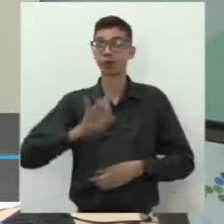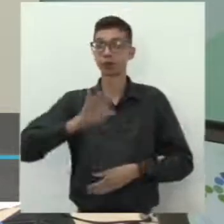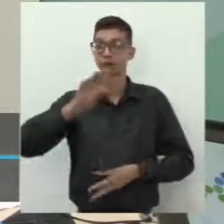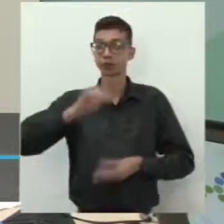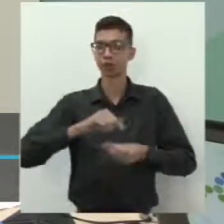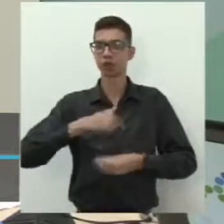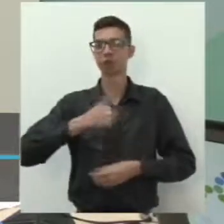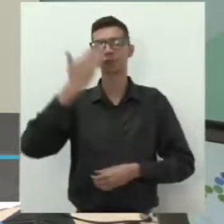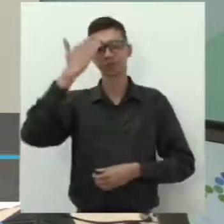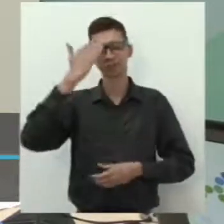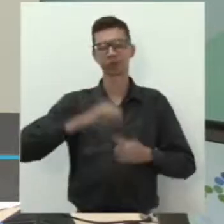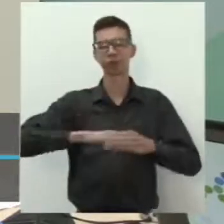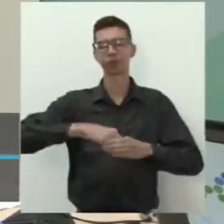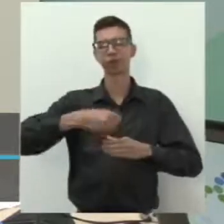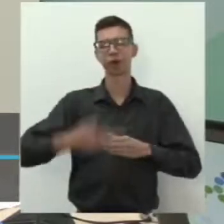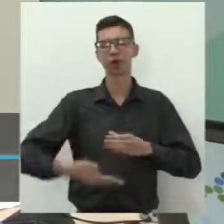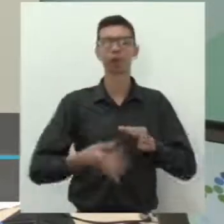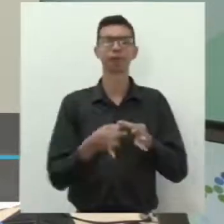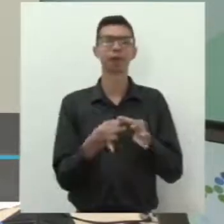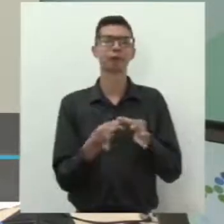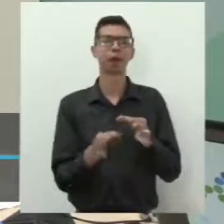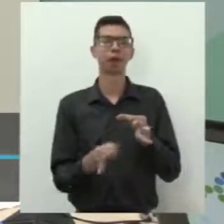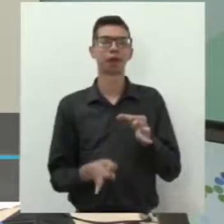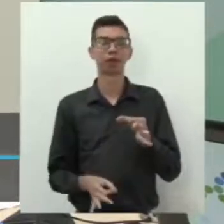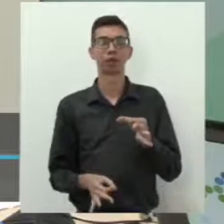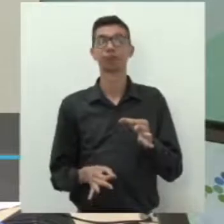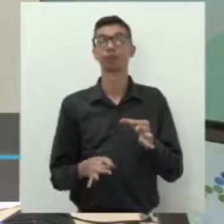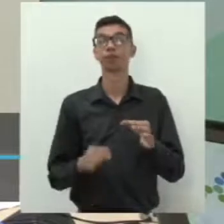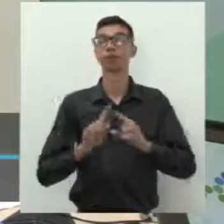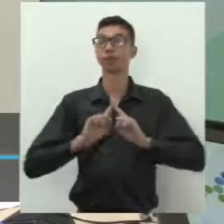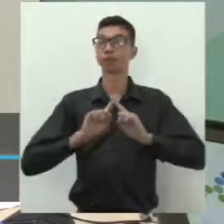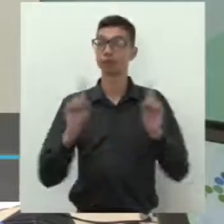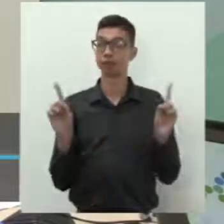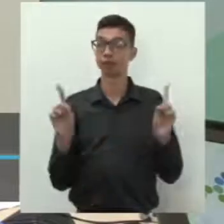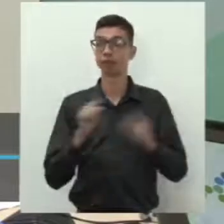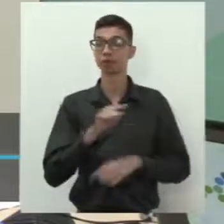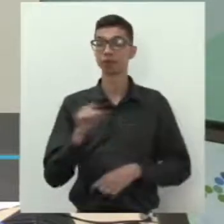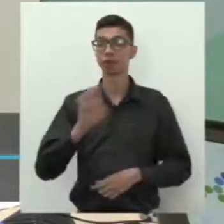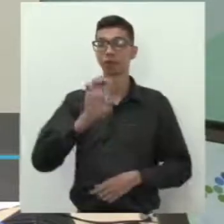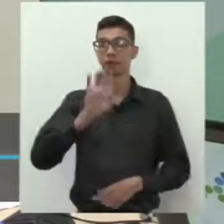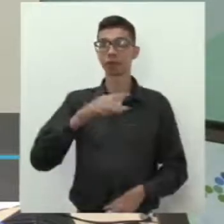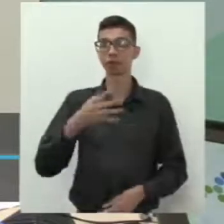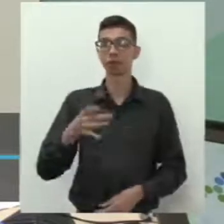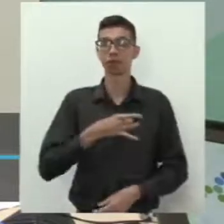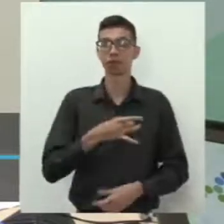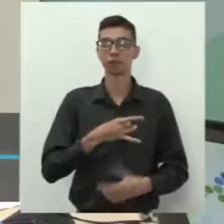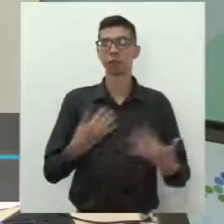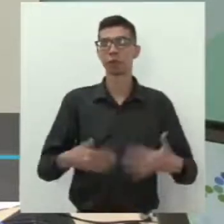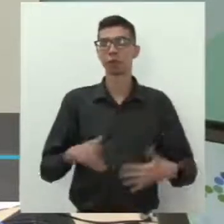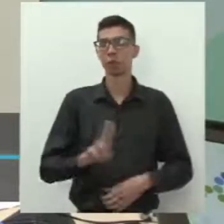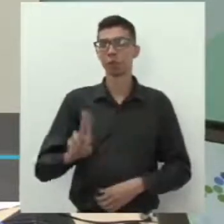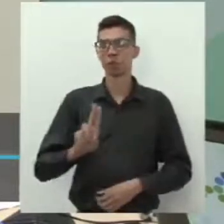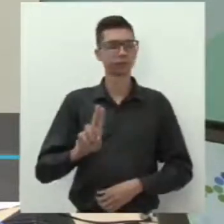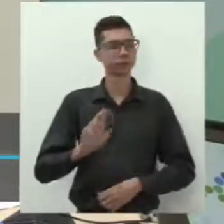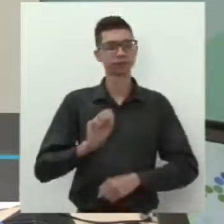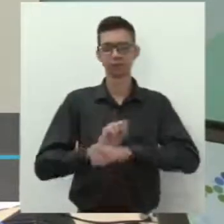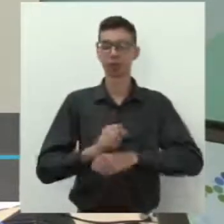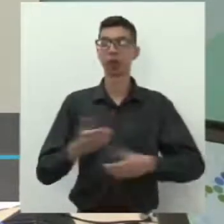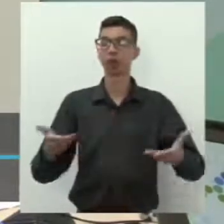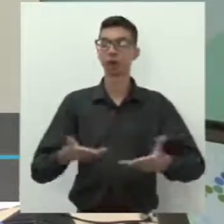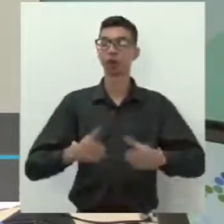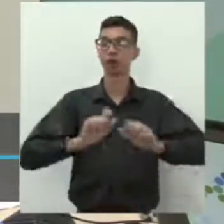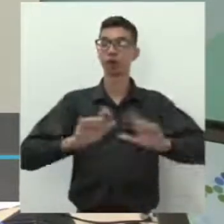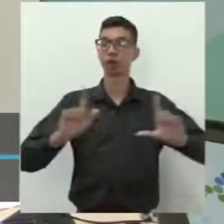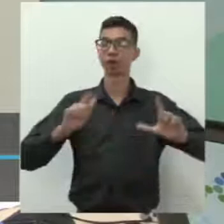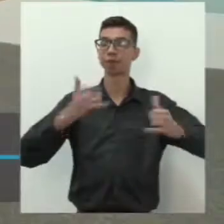muito conteúdo, muita coisa, mas a ideia é que vocês percam o medo do Excel, tá? Abre e vamos brincar com o Excel agora e explorar